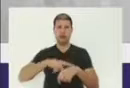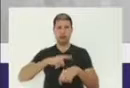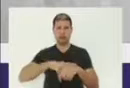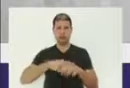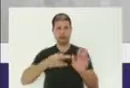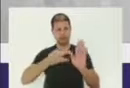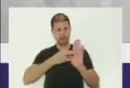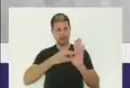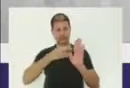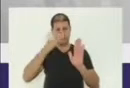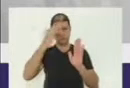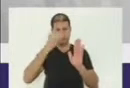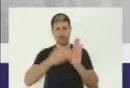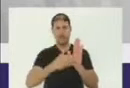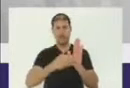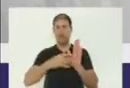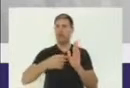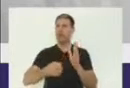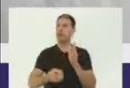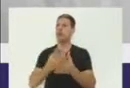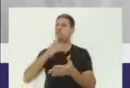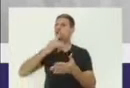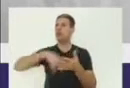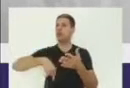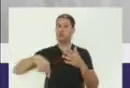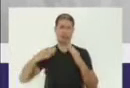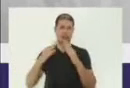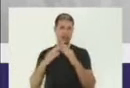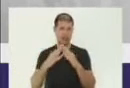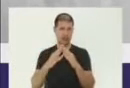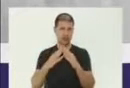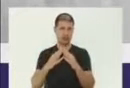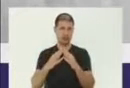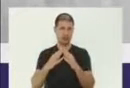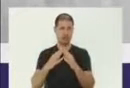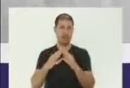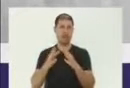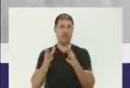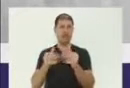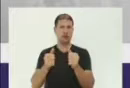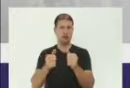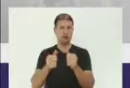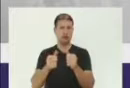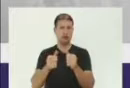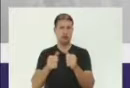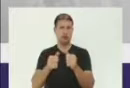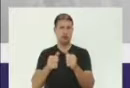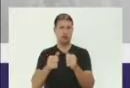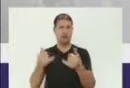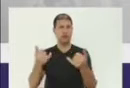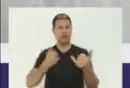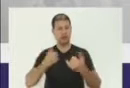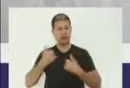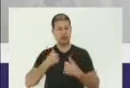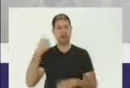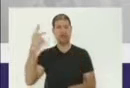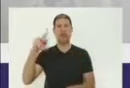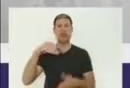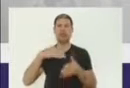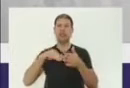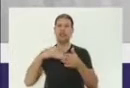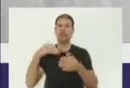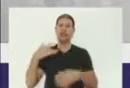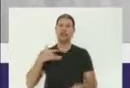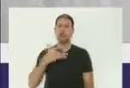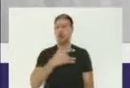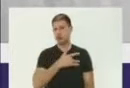nós fizemos um documento aqui nessa casa solicitando informações à Secretaria de Saúde na